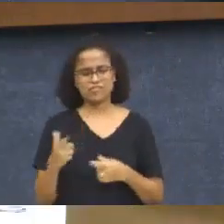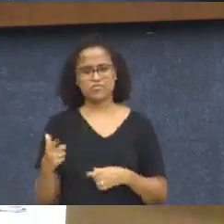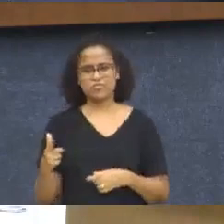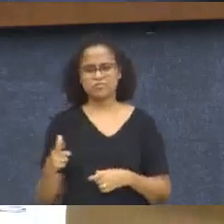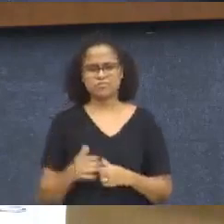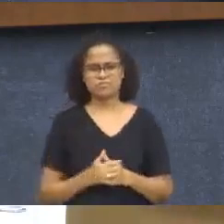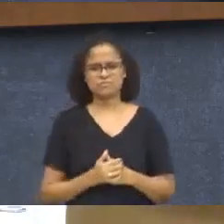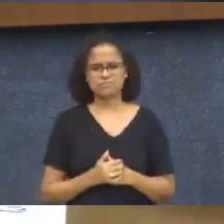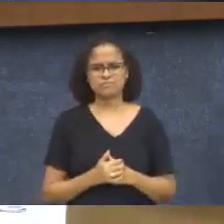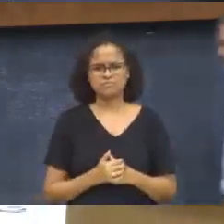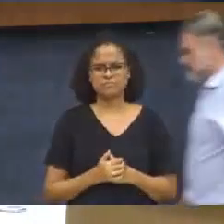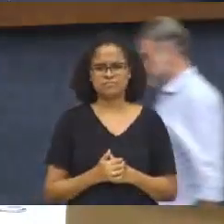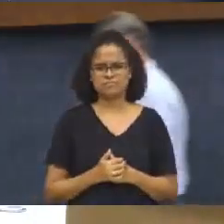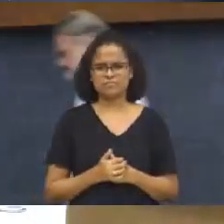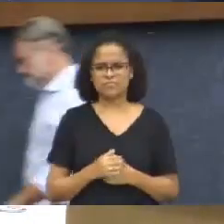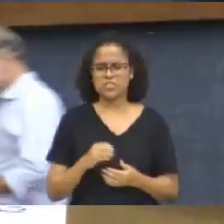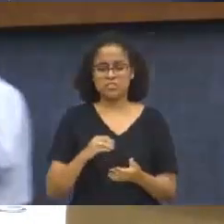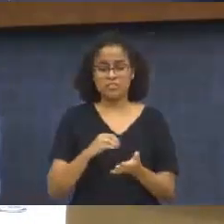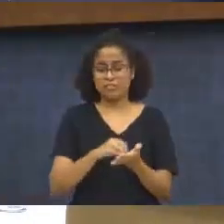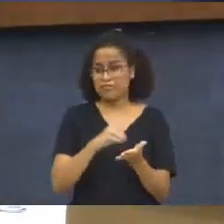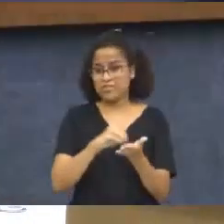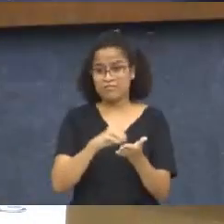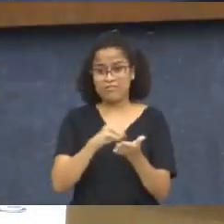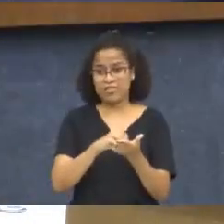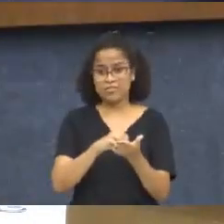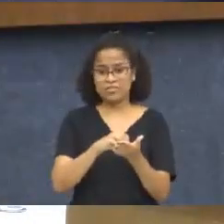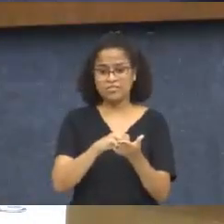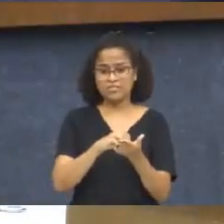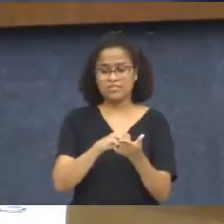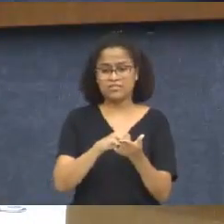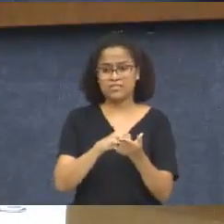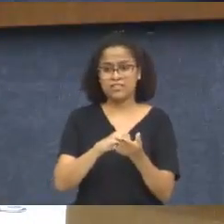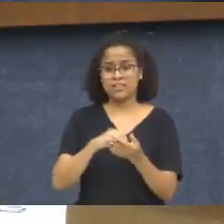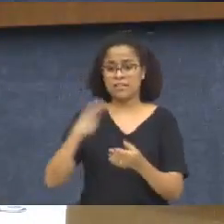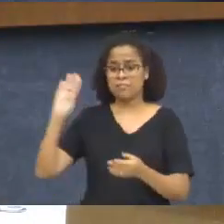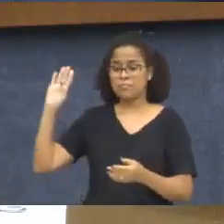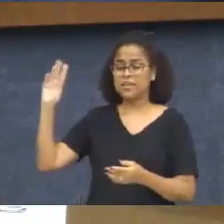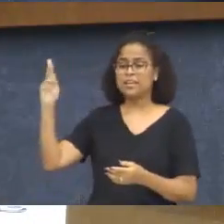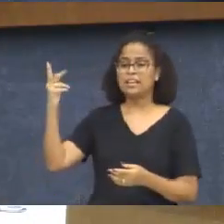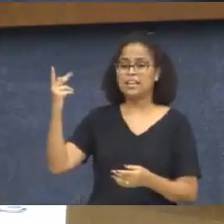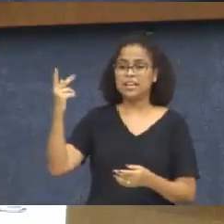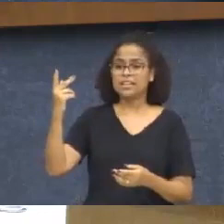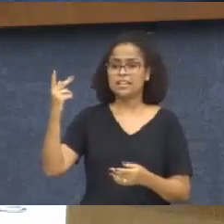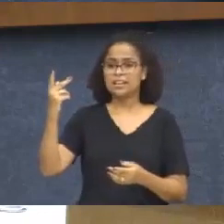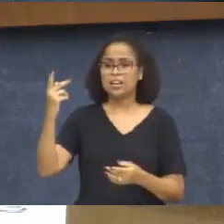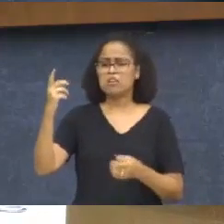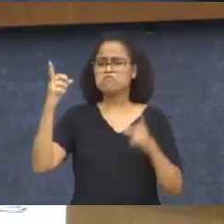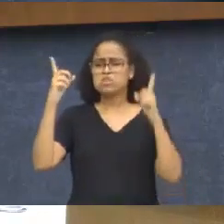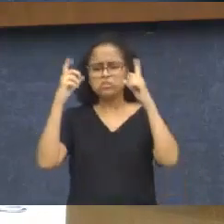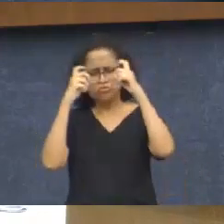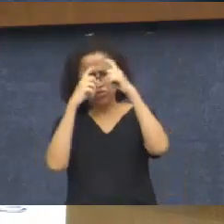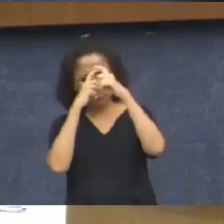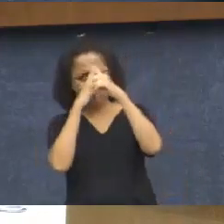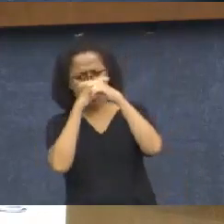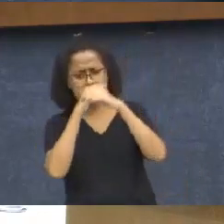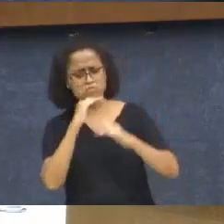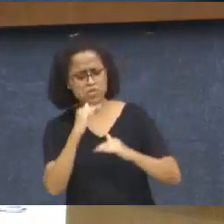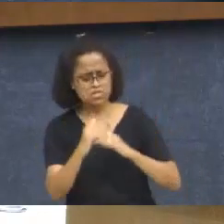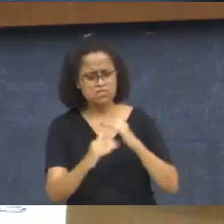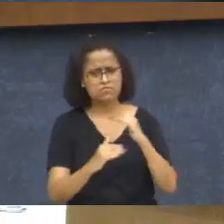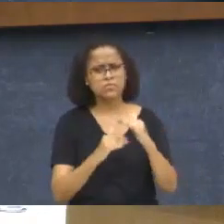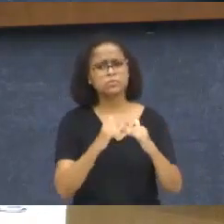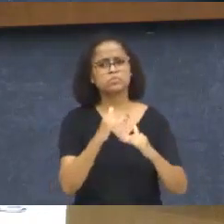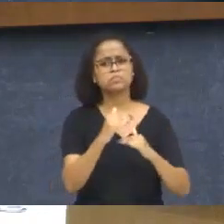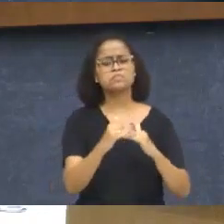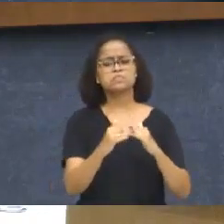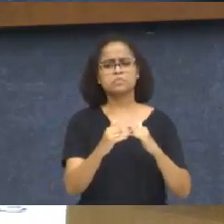não fizeram falta. A cidade fluiu com as suas dificuldades. Vereador Gabriel, que é um entusiasta